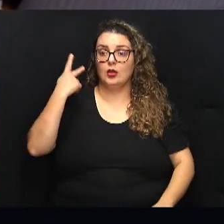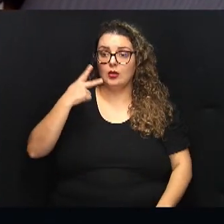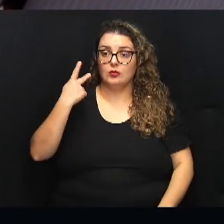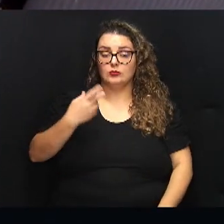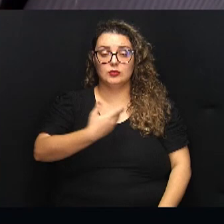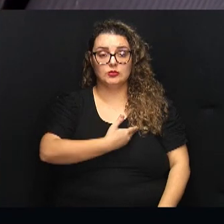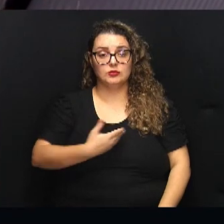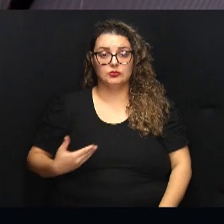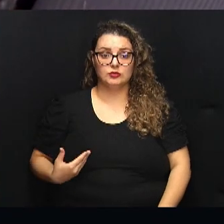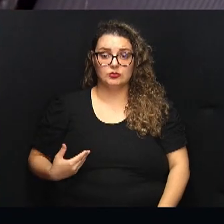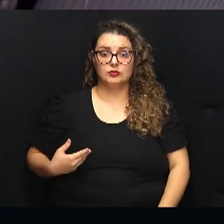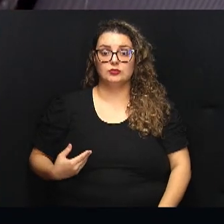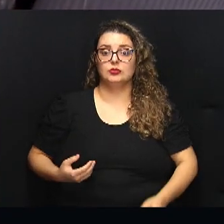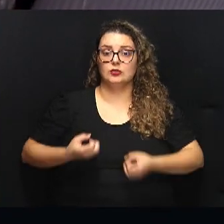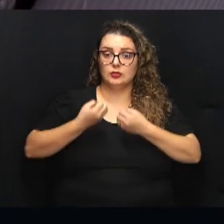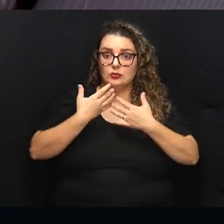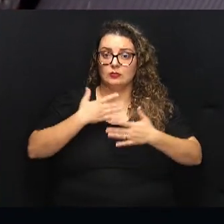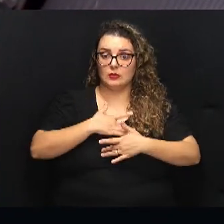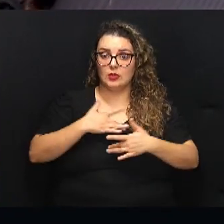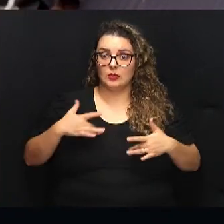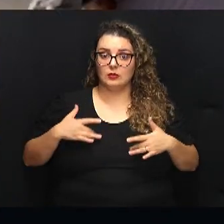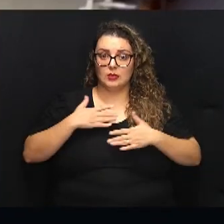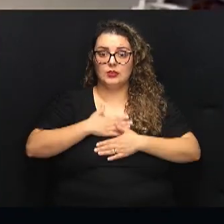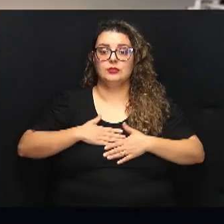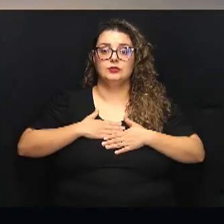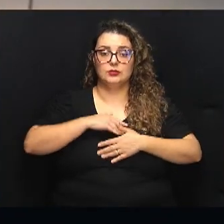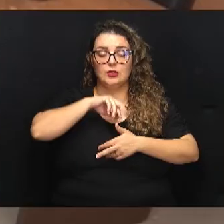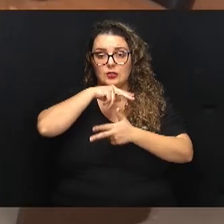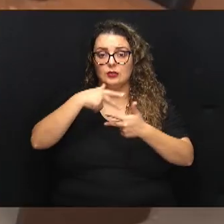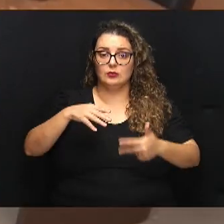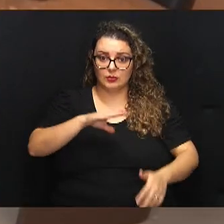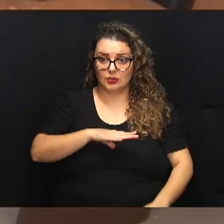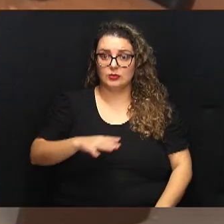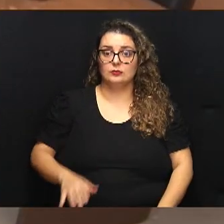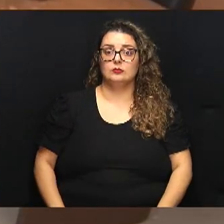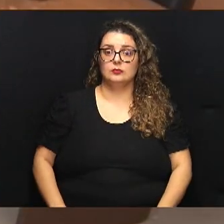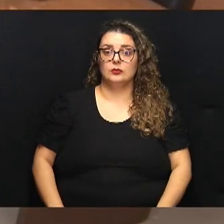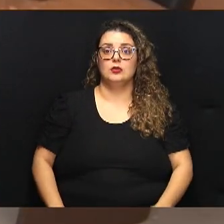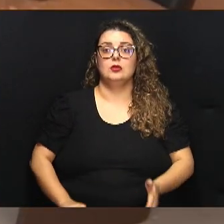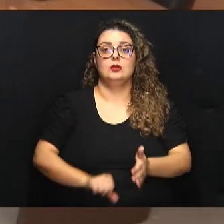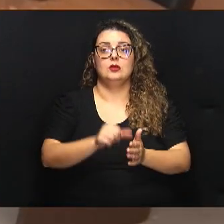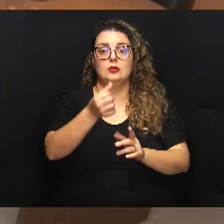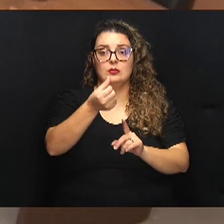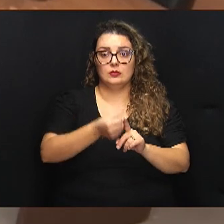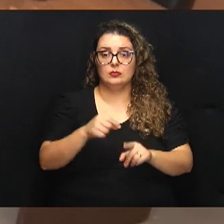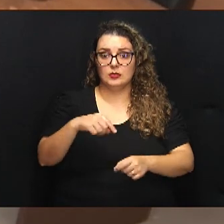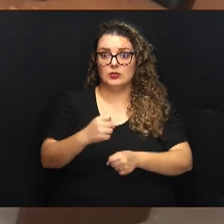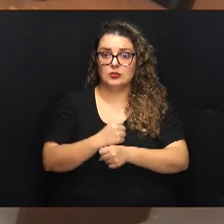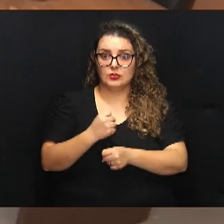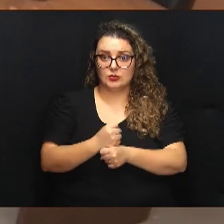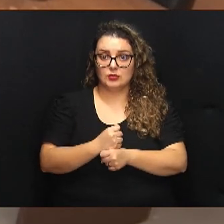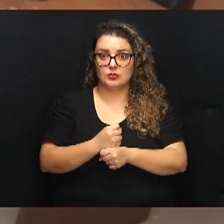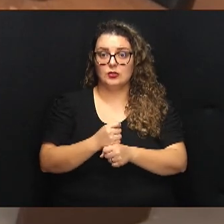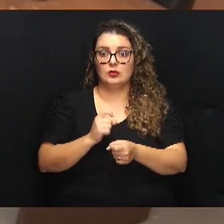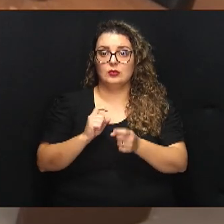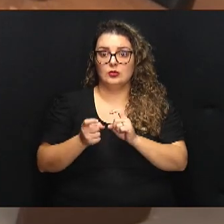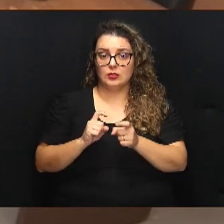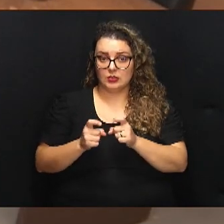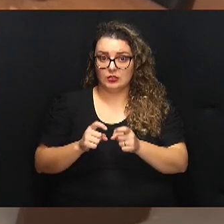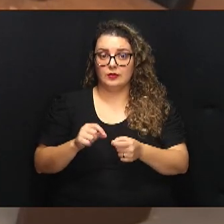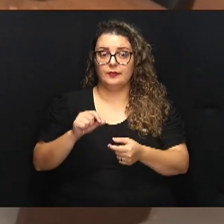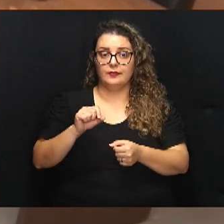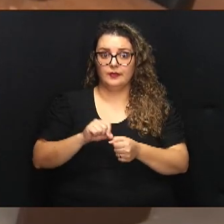públicas de bem-estar animal no município. Durante o primeiro semestre deste ano, foram realizadas